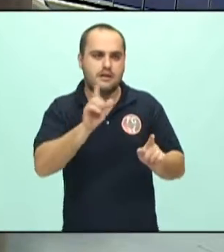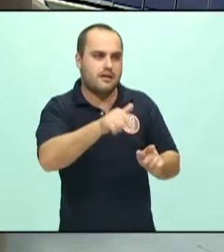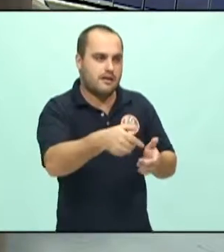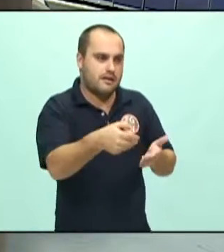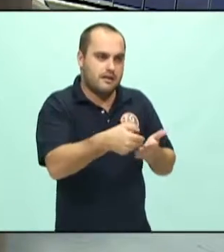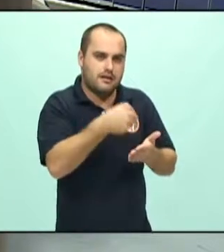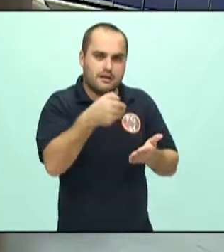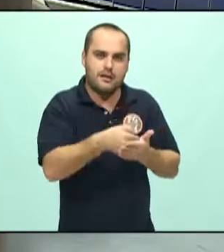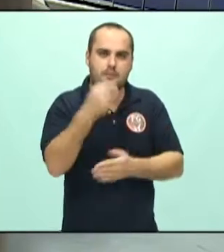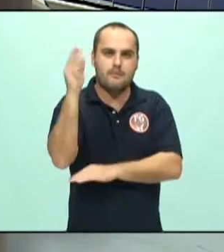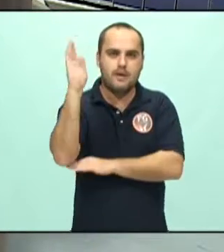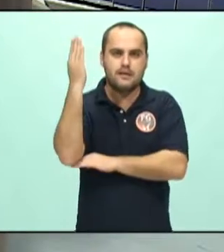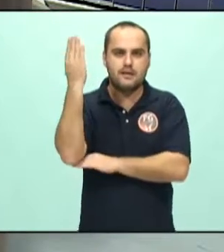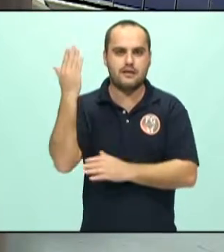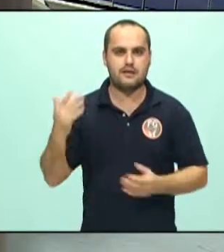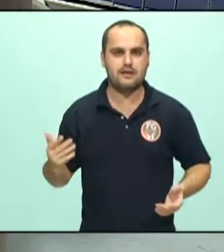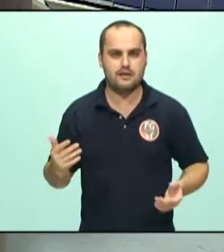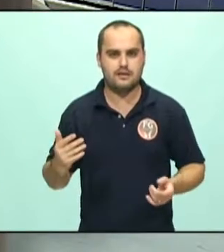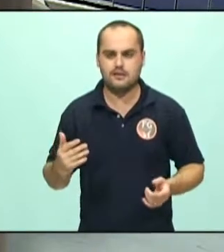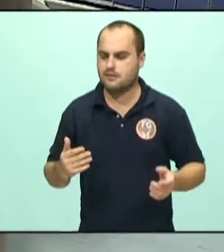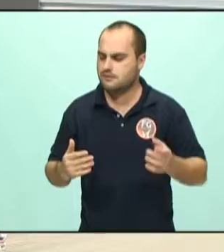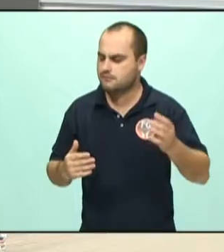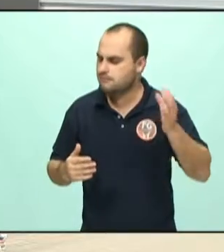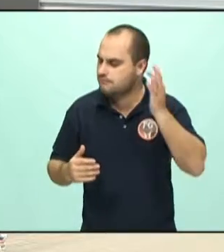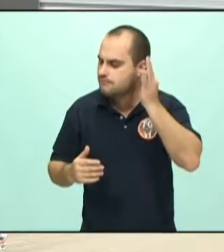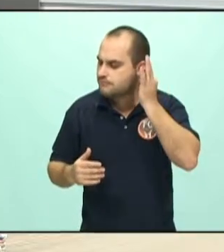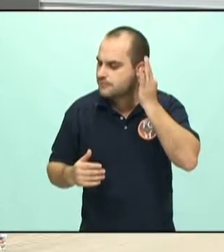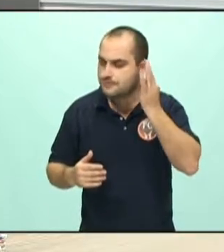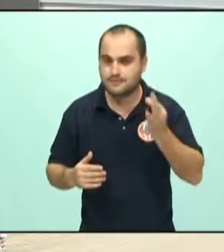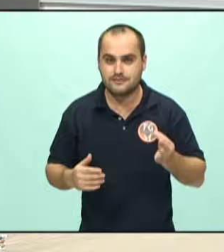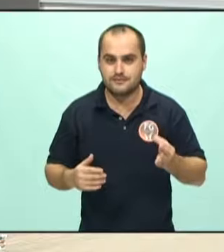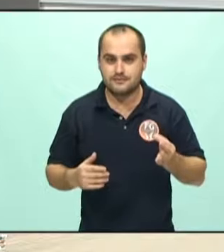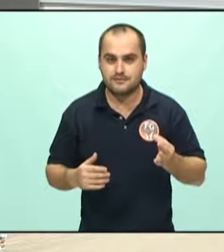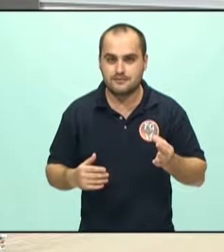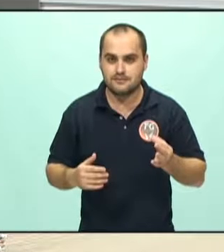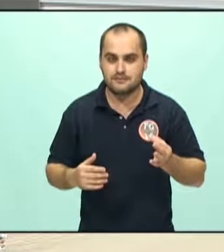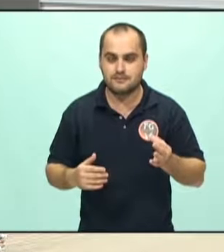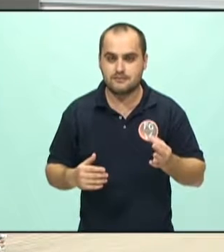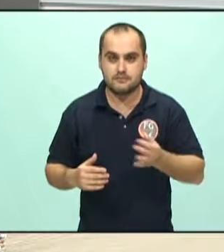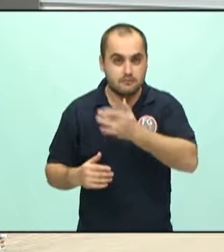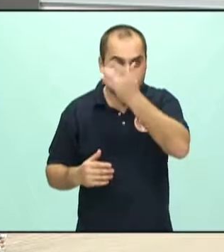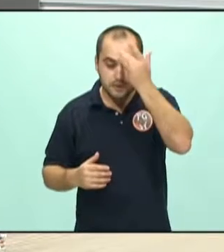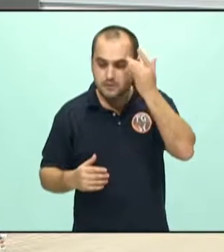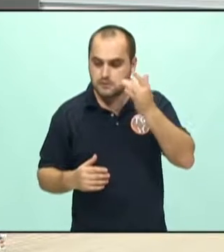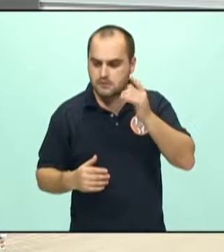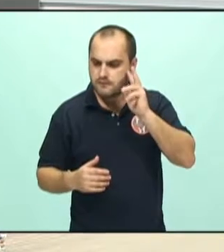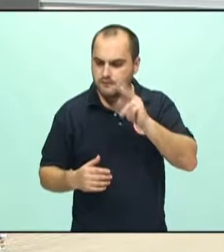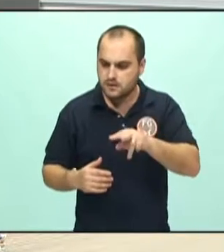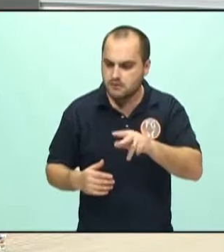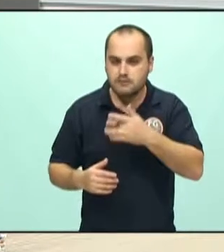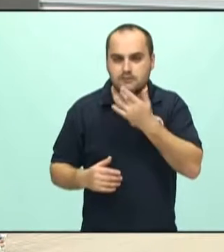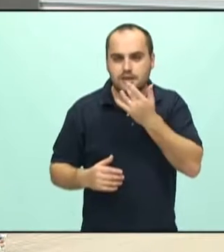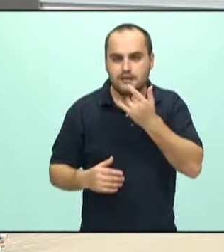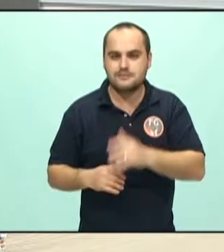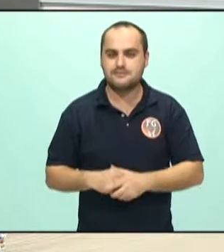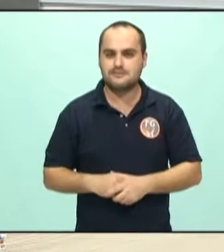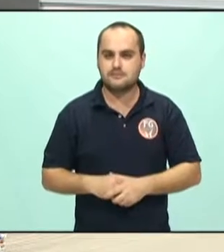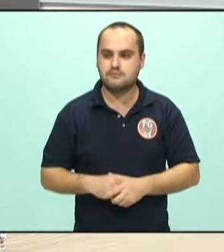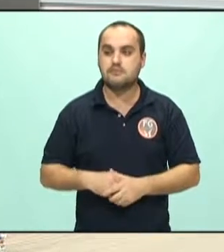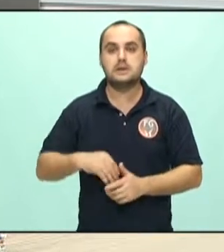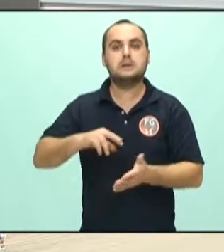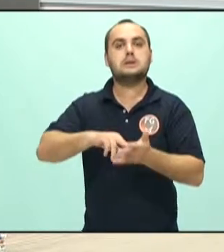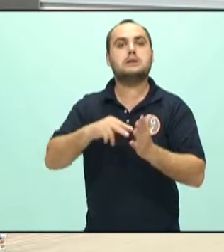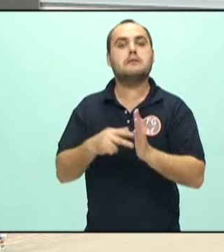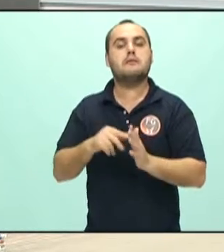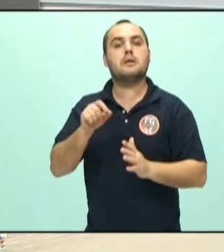colocar o talher de madeira que eu achei excelente e as pessoas não ofereceram resistência então isso significa que ela já estão se adaptando